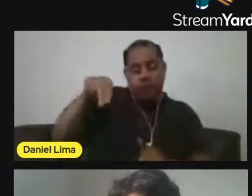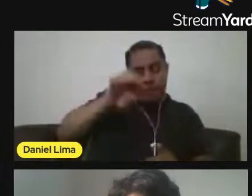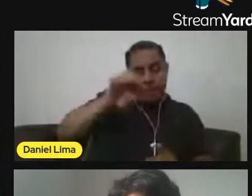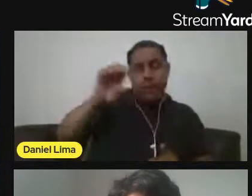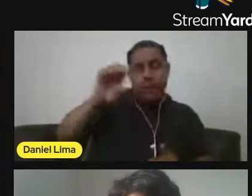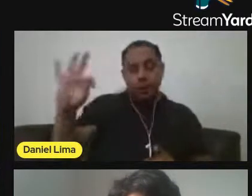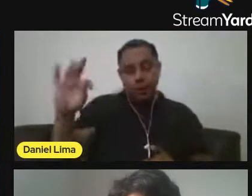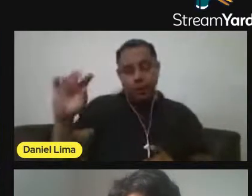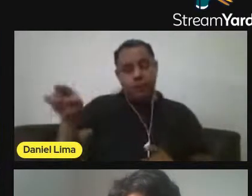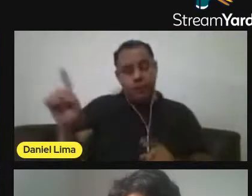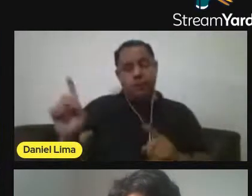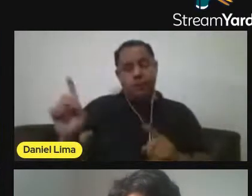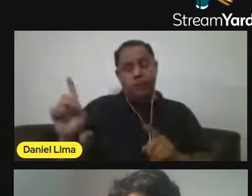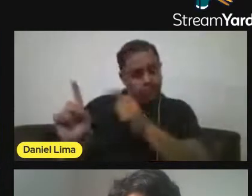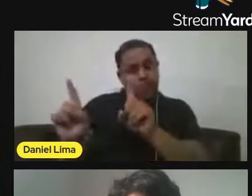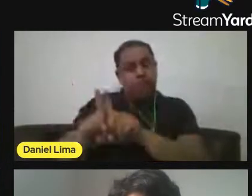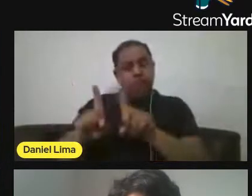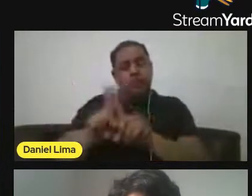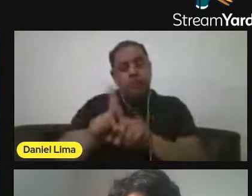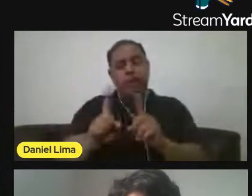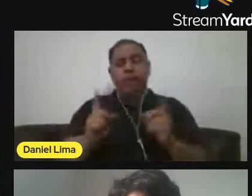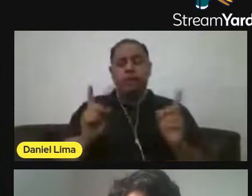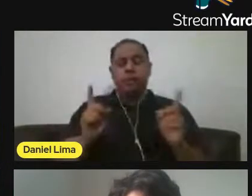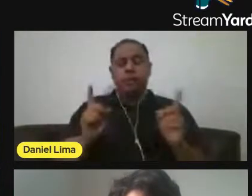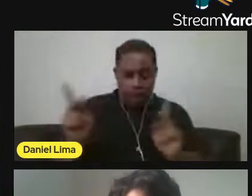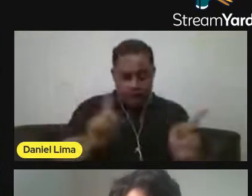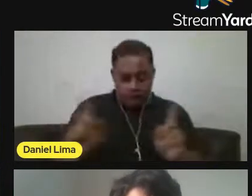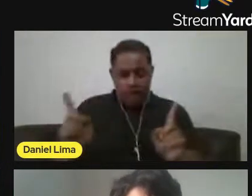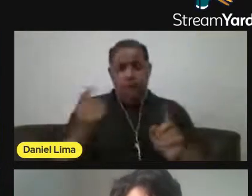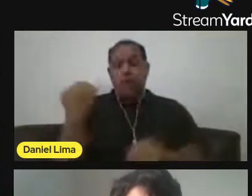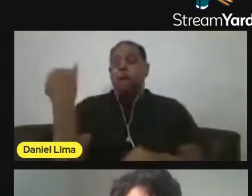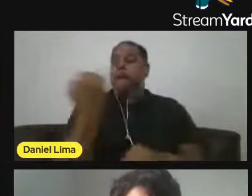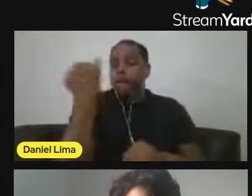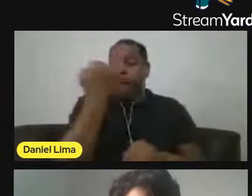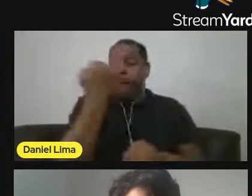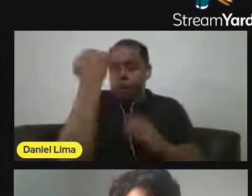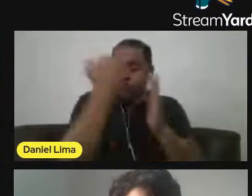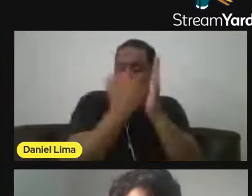importante, interessante para a sua obra. Acho que